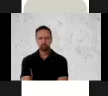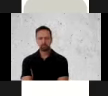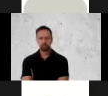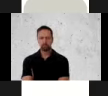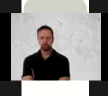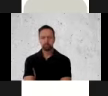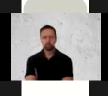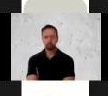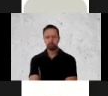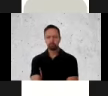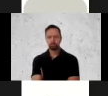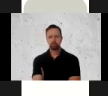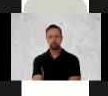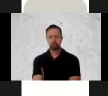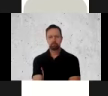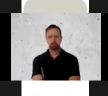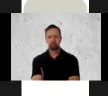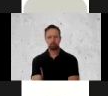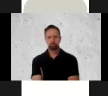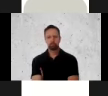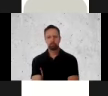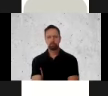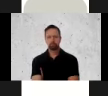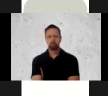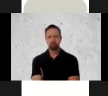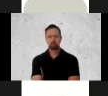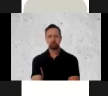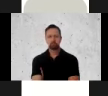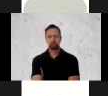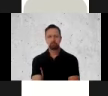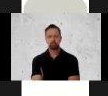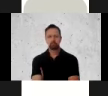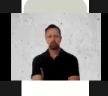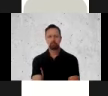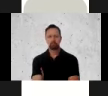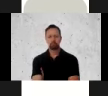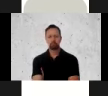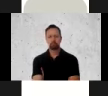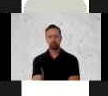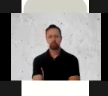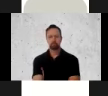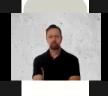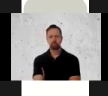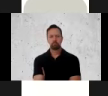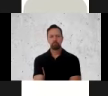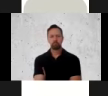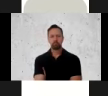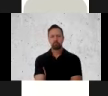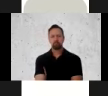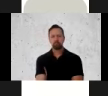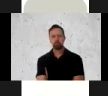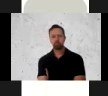né? Na verdade, essa hipótese é básica para falar por que você teria uma relação positiva entre congestionamento do tribunal